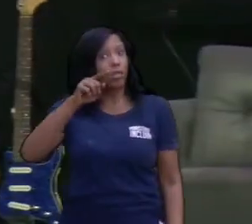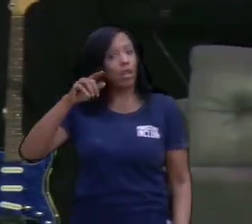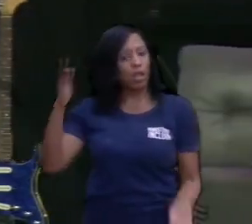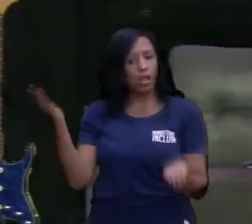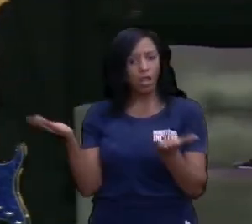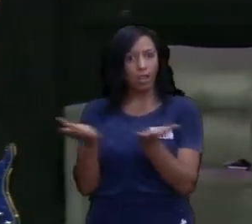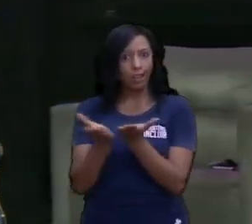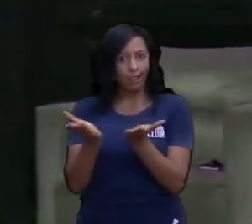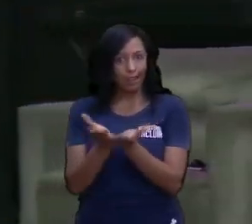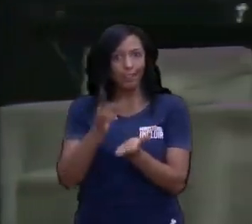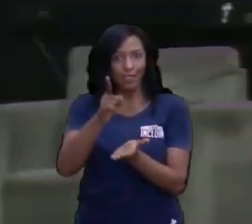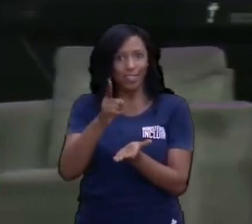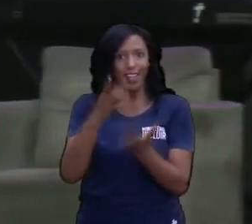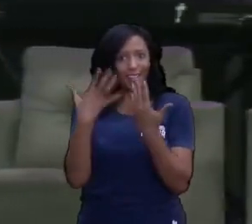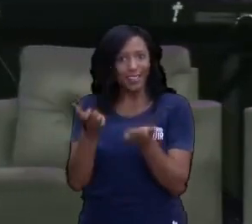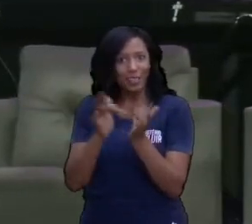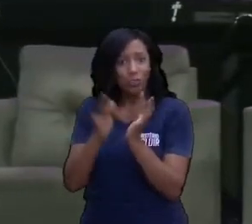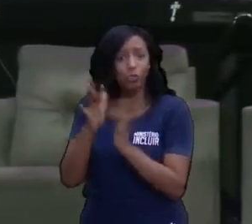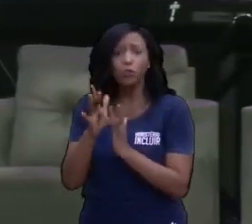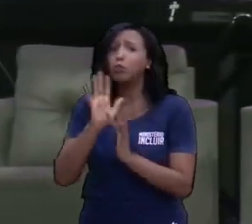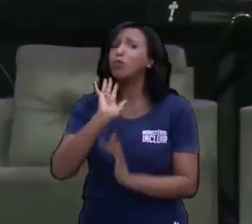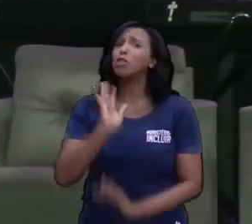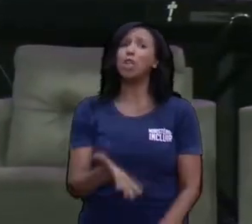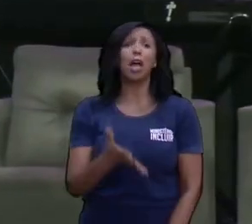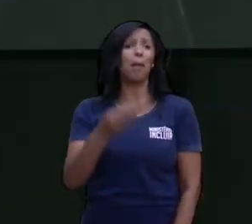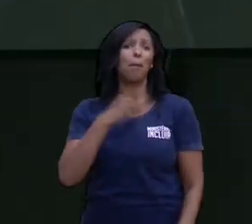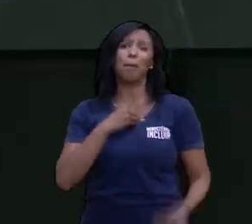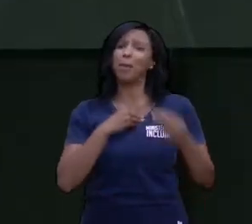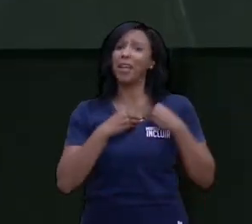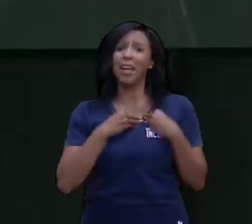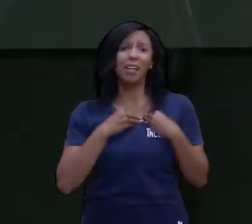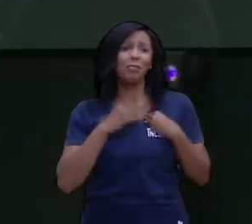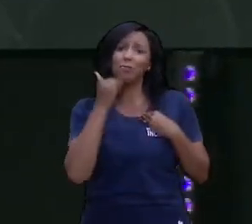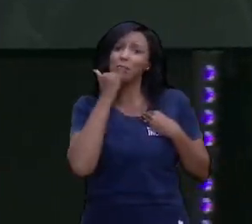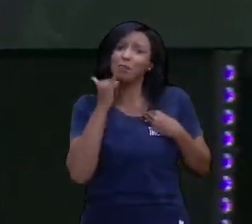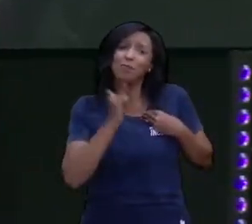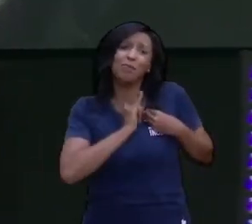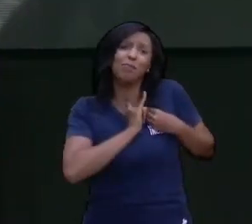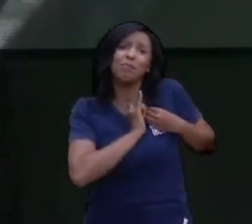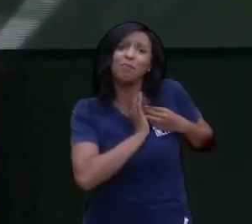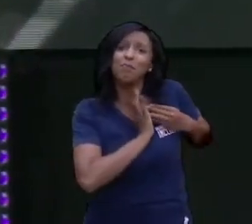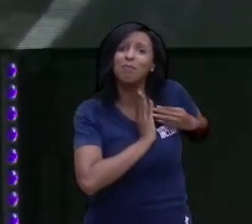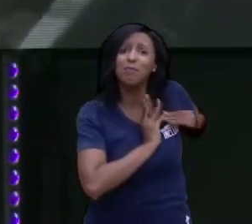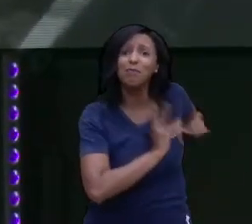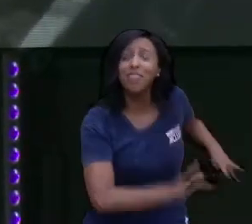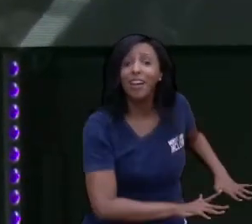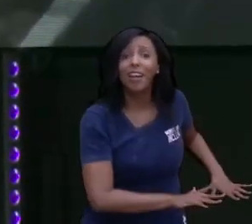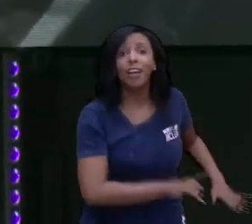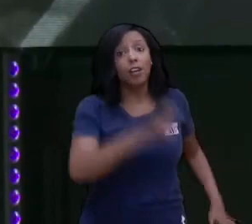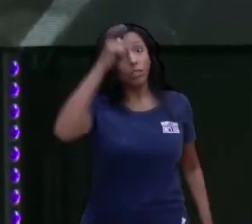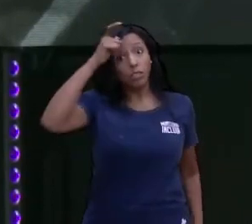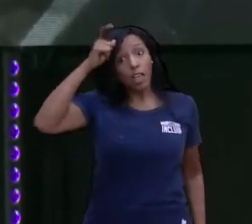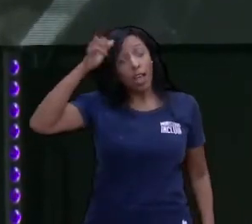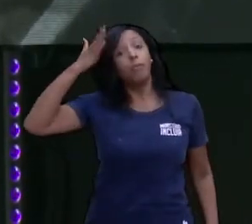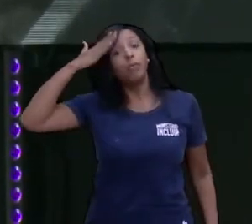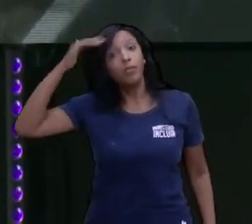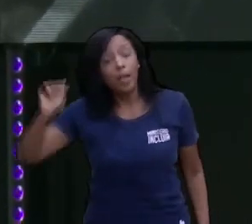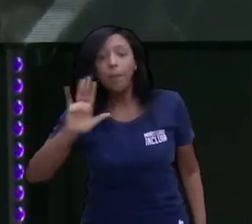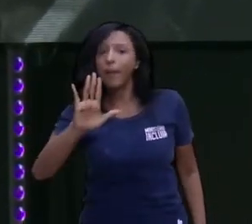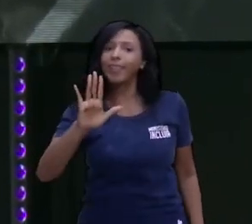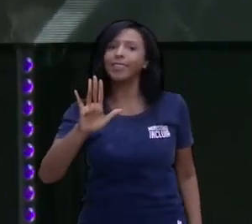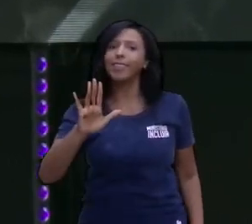já é perdoado é vitorioso você esteja tem vida eterna a tua vitória está garantida no entanto o diabo sabe disso mas